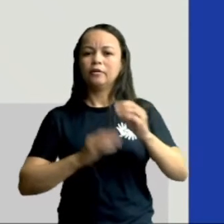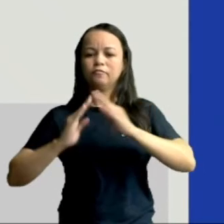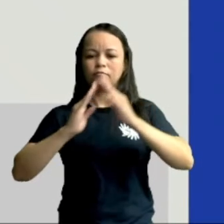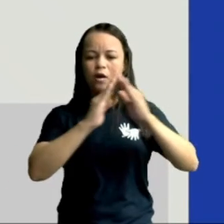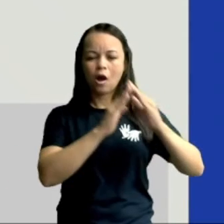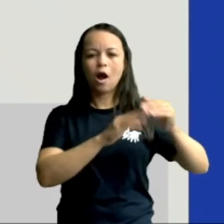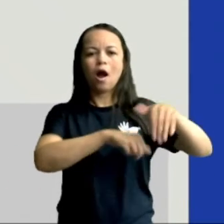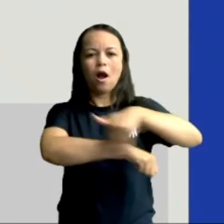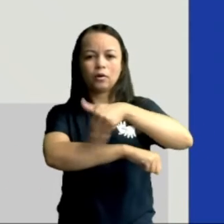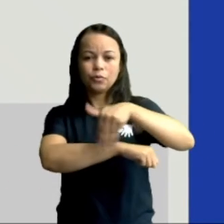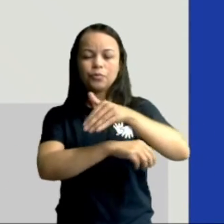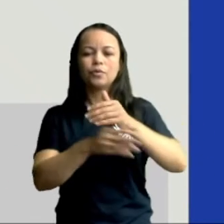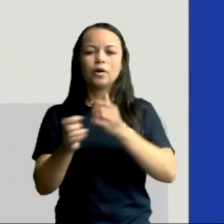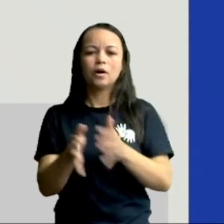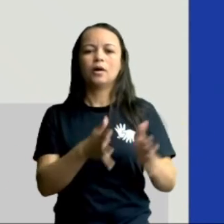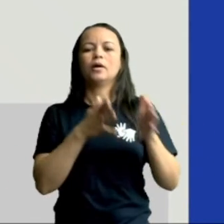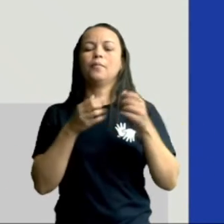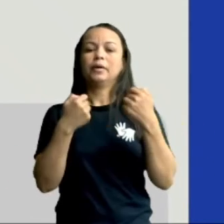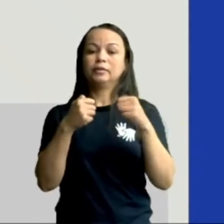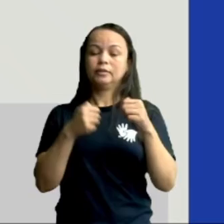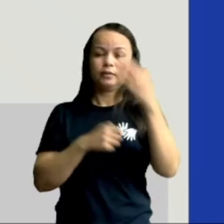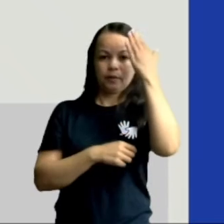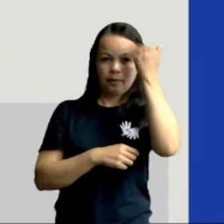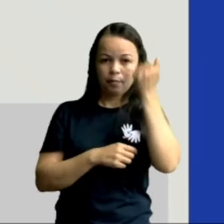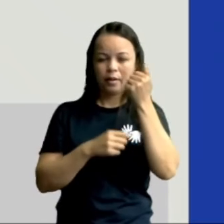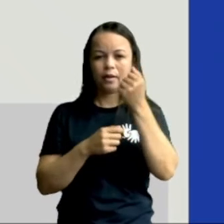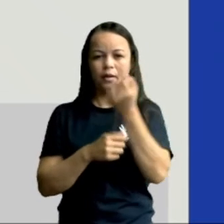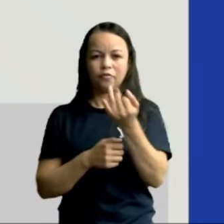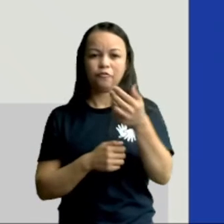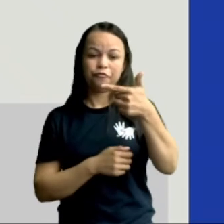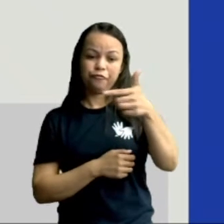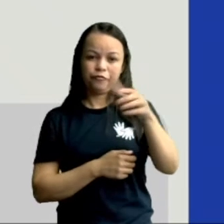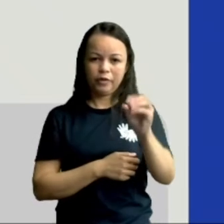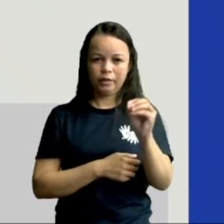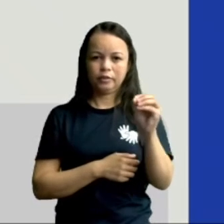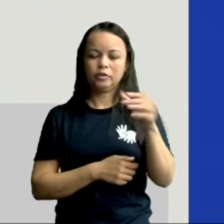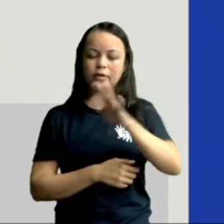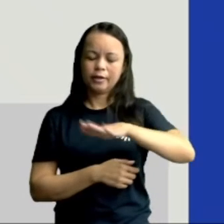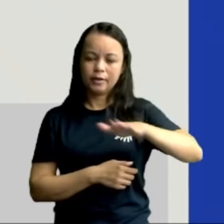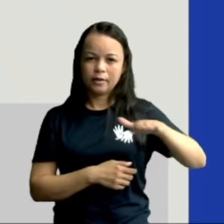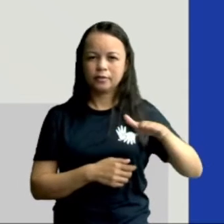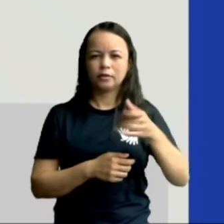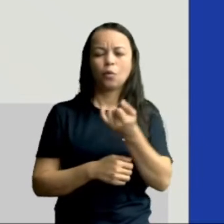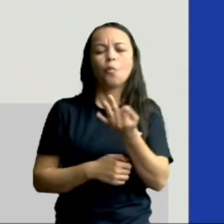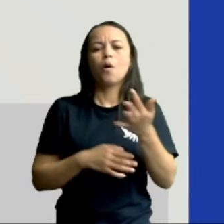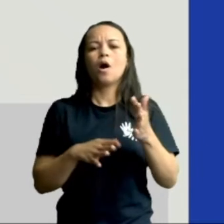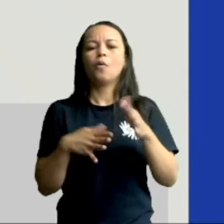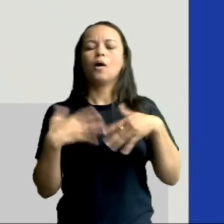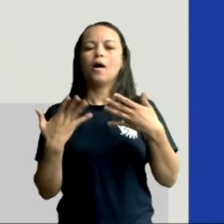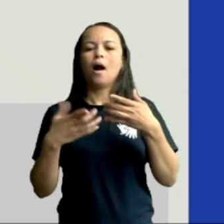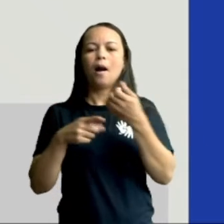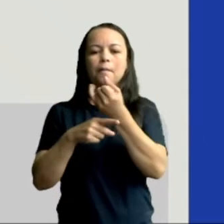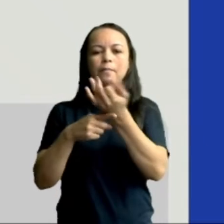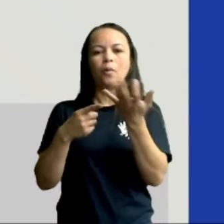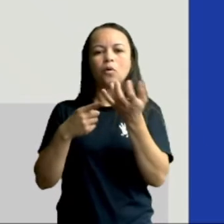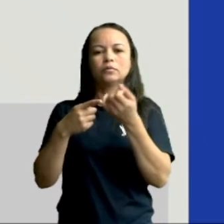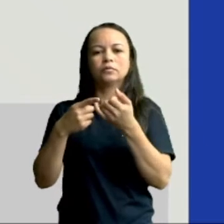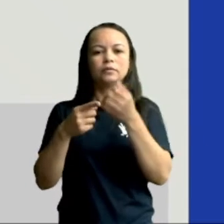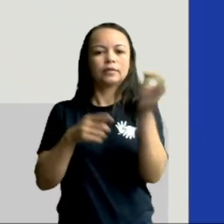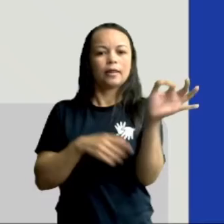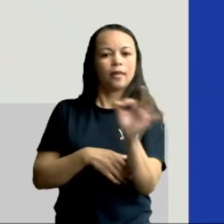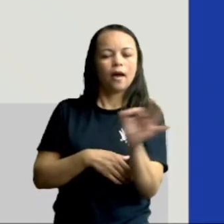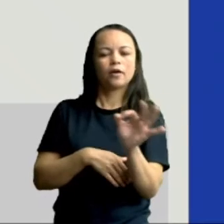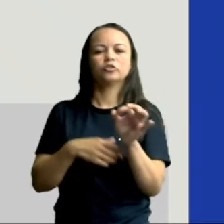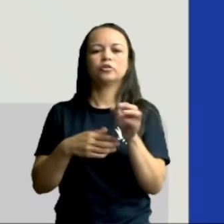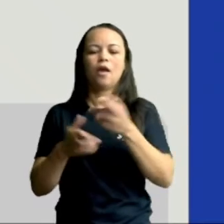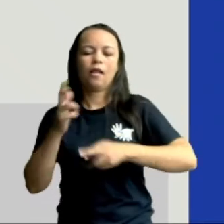rua. E eu preciso saber, sabendo que tem 20 crianças, eu preciso saber a porcentagem relacionada às